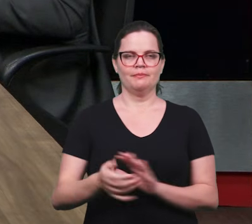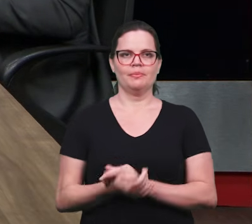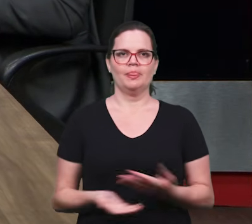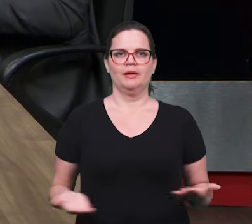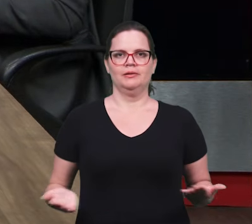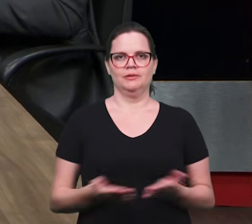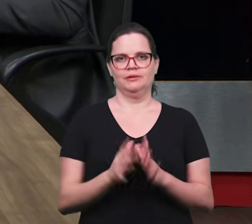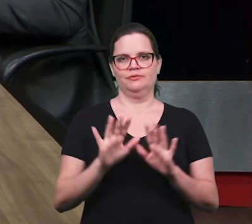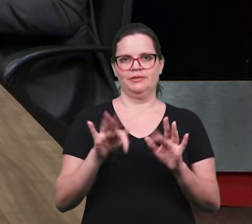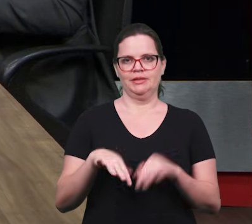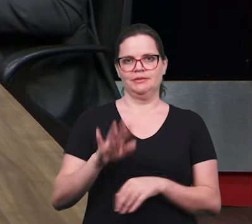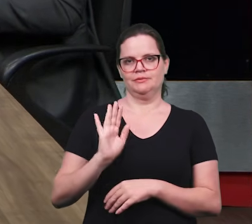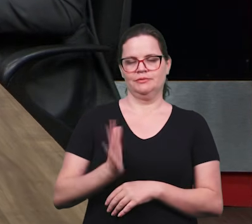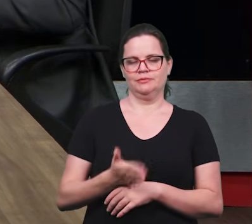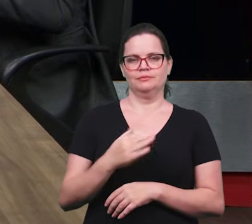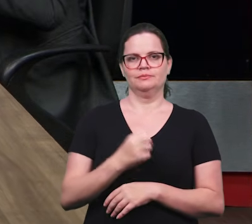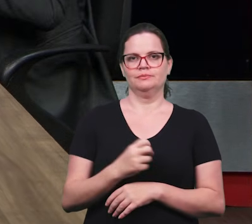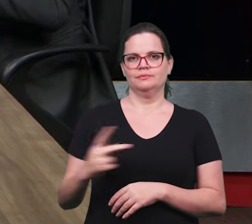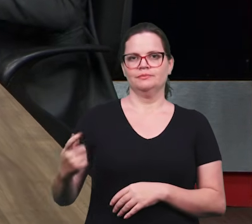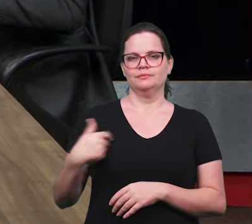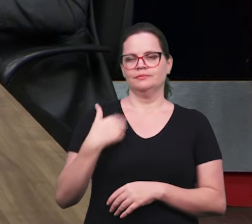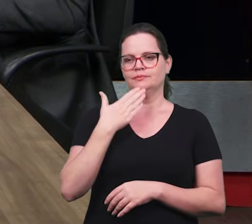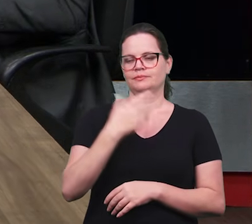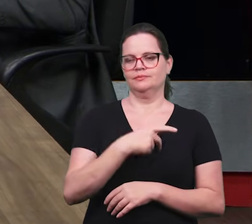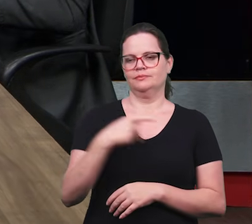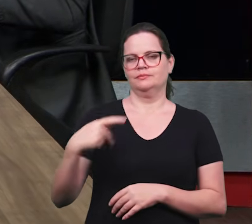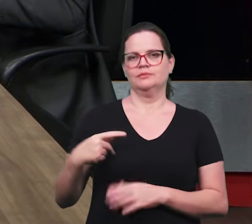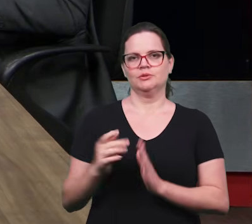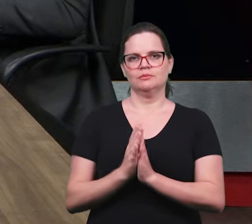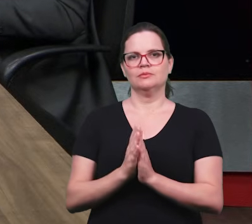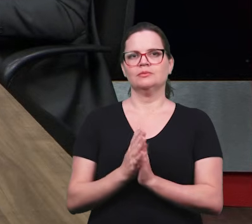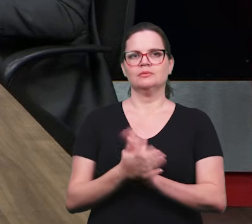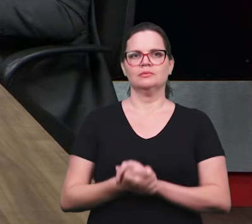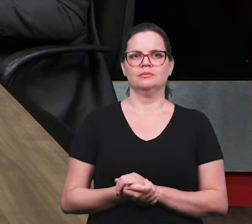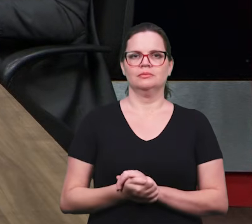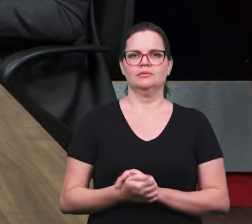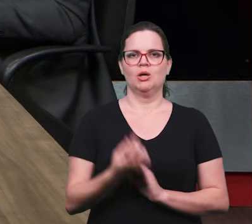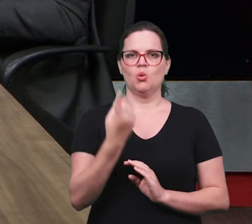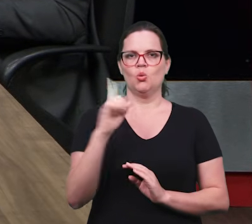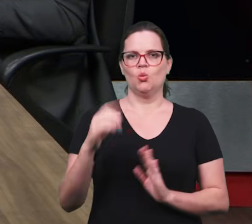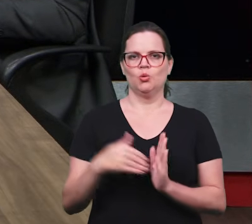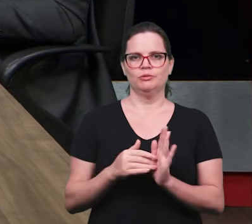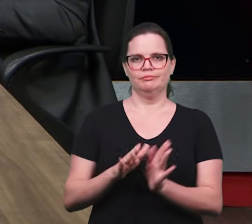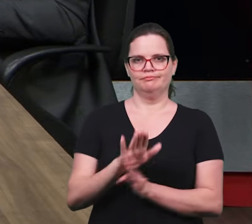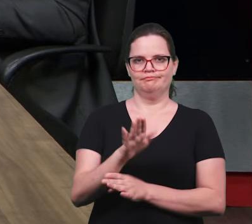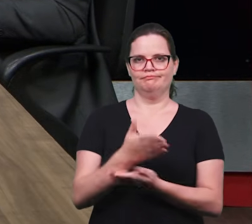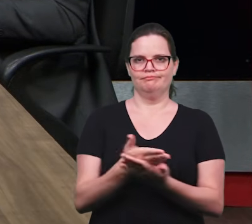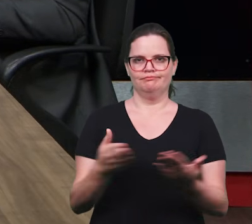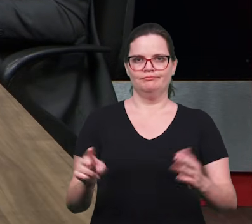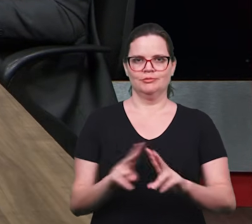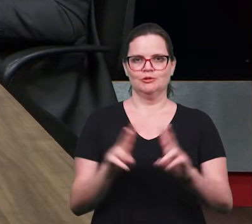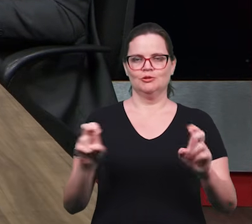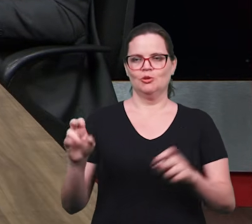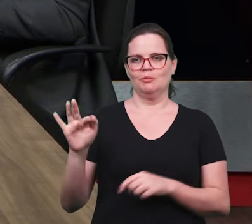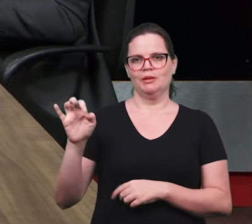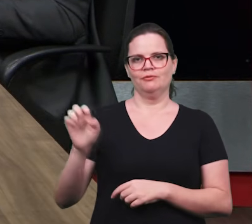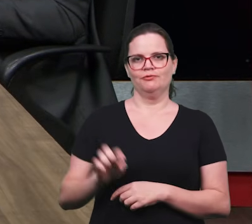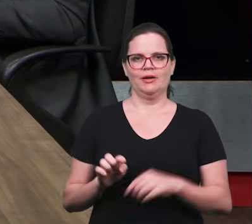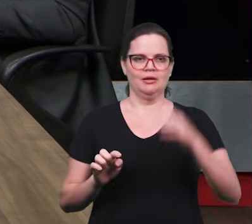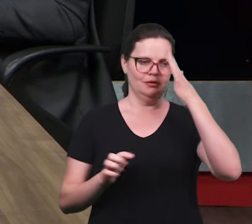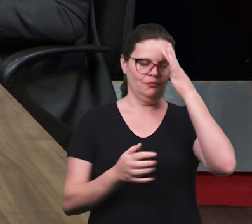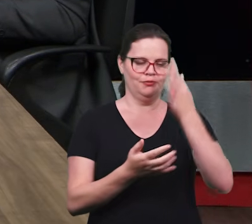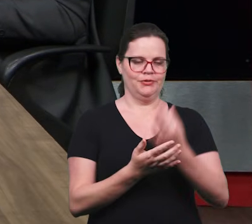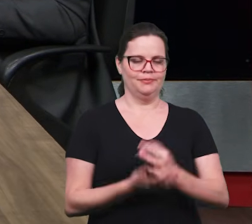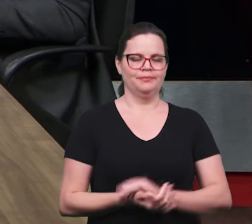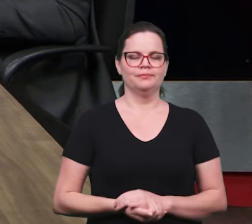no final desse episódio. Pedi ao pastor Alexandre deixar uma última palavra a respeito de tudo isso que foi comentado